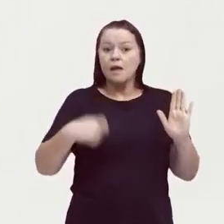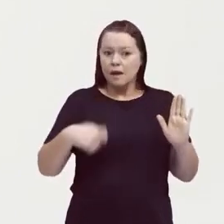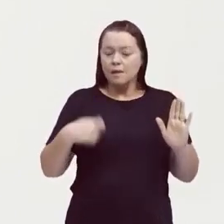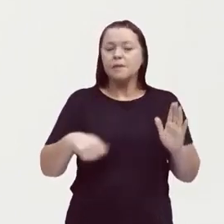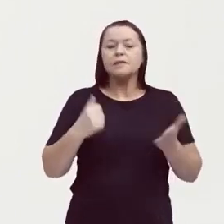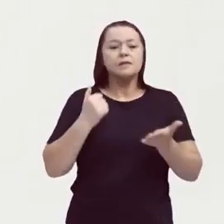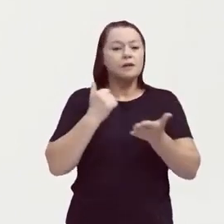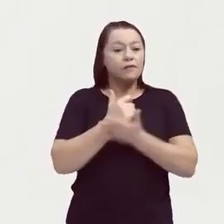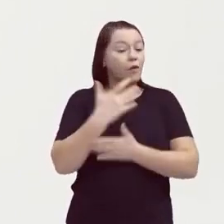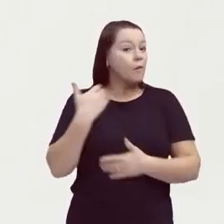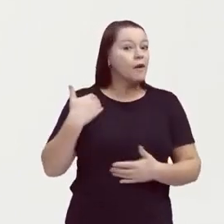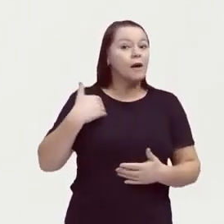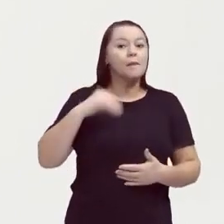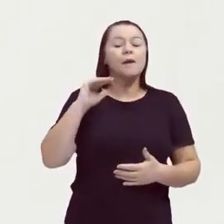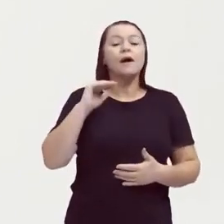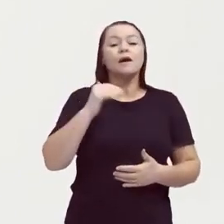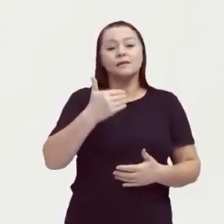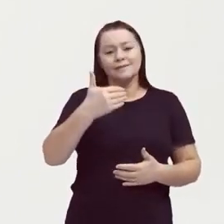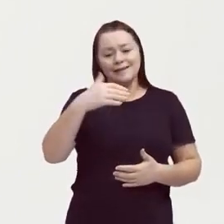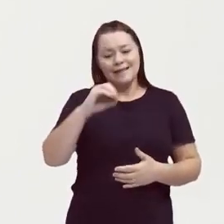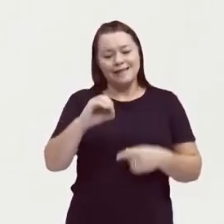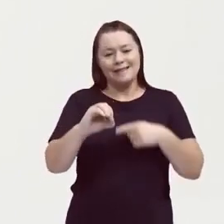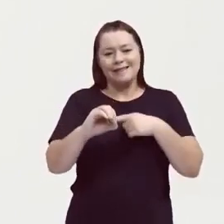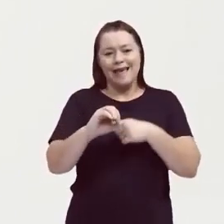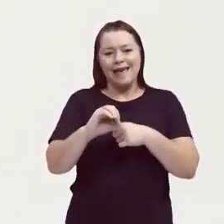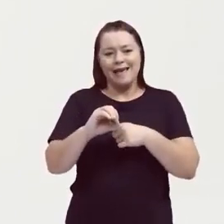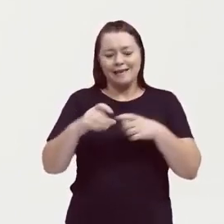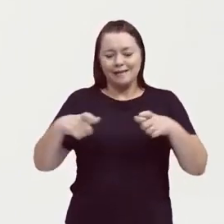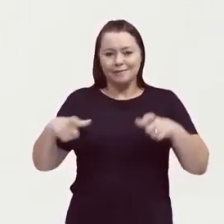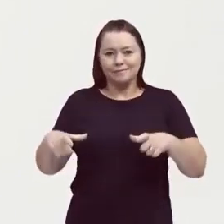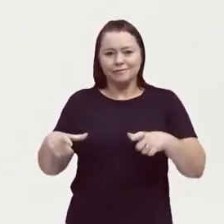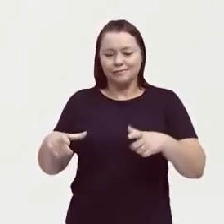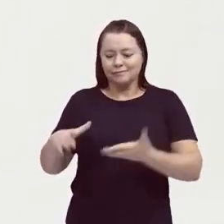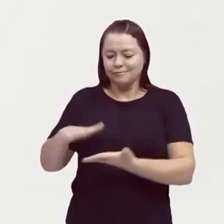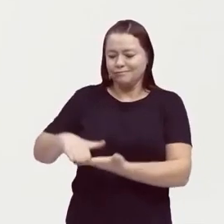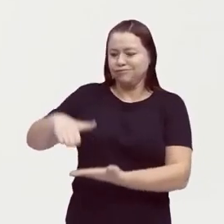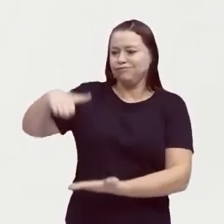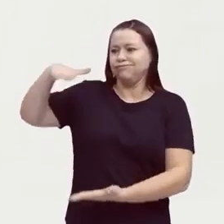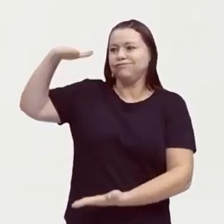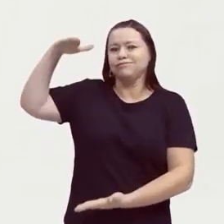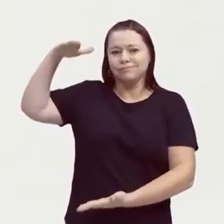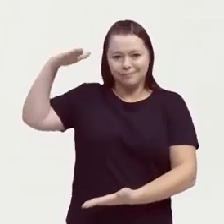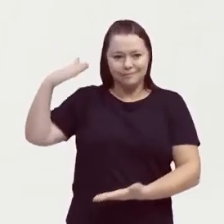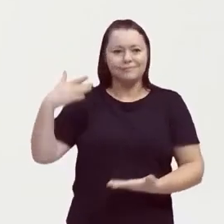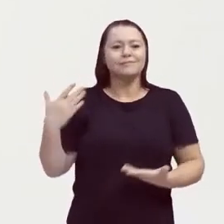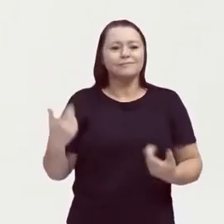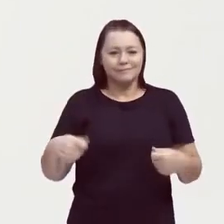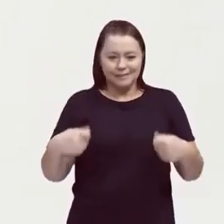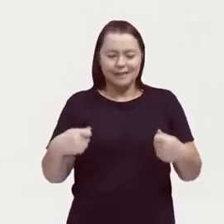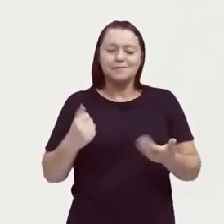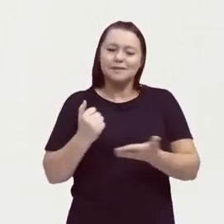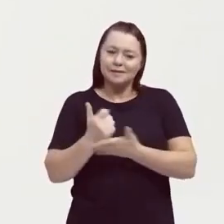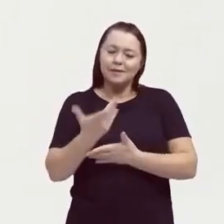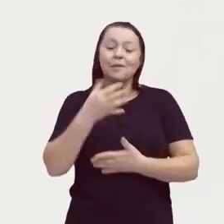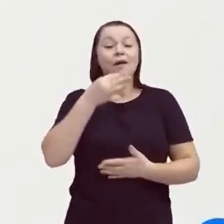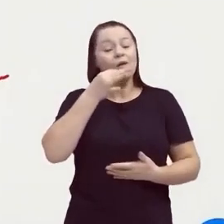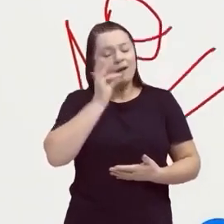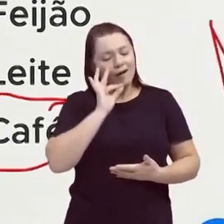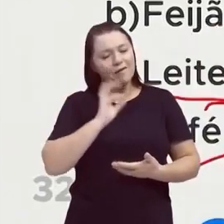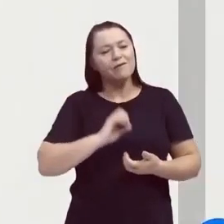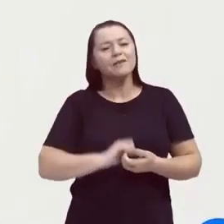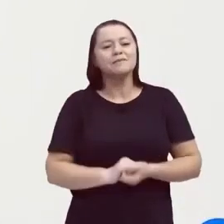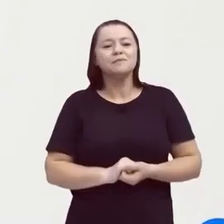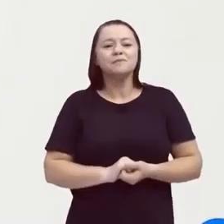quê? 10 pacotes de café. Então, esse é o maior item da lista dela, é o café, tá